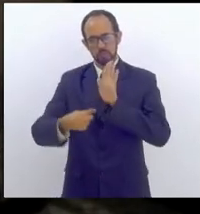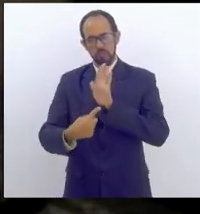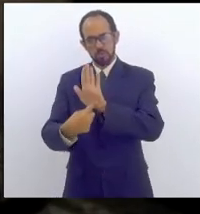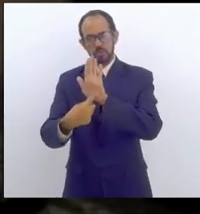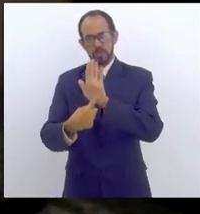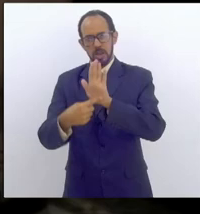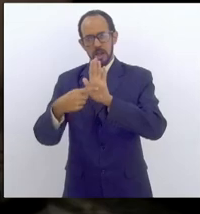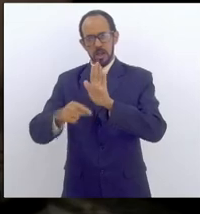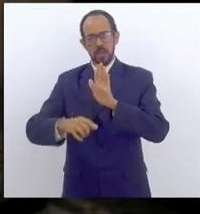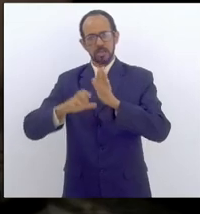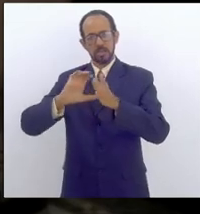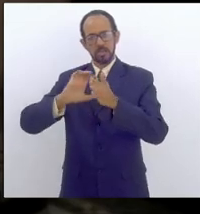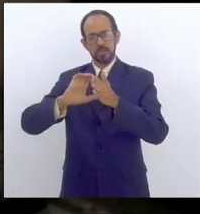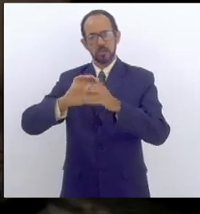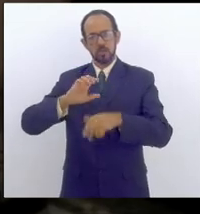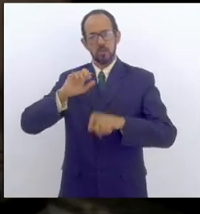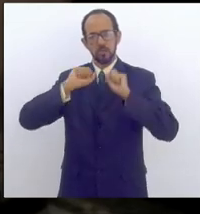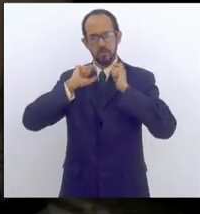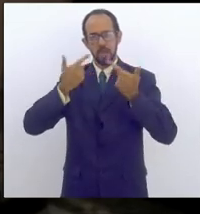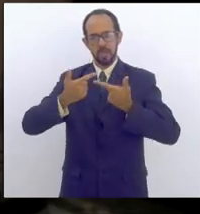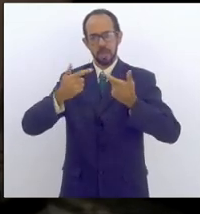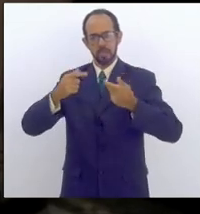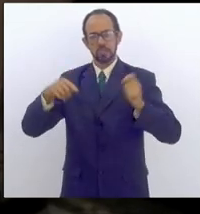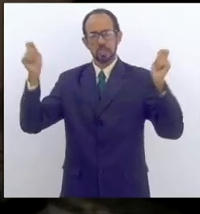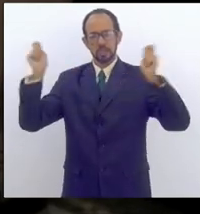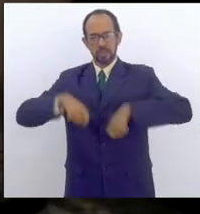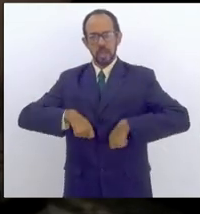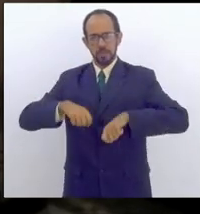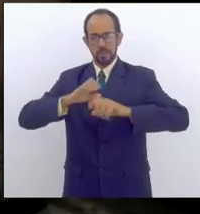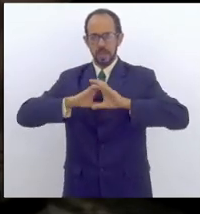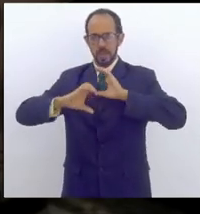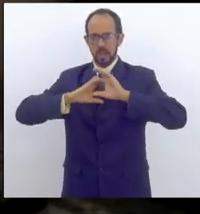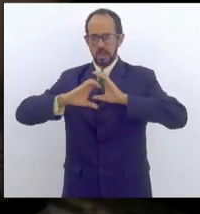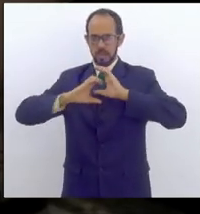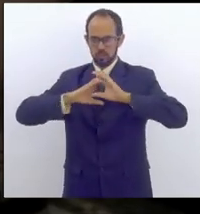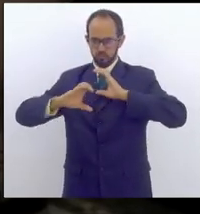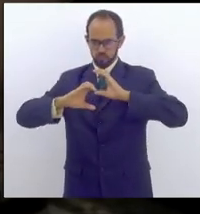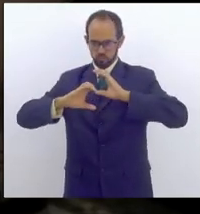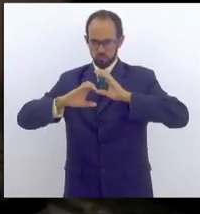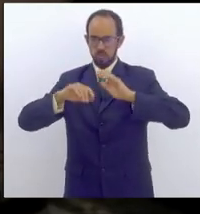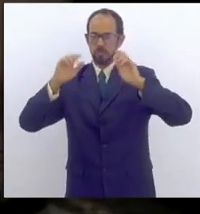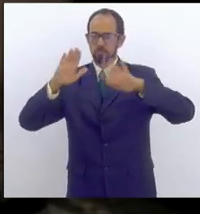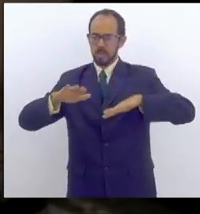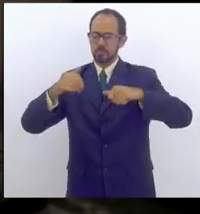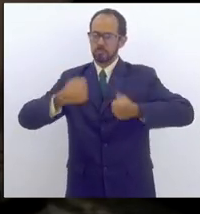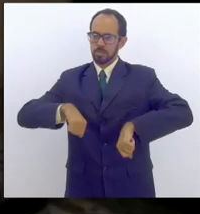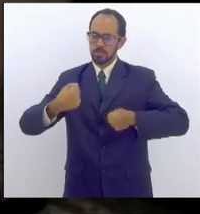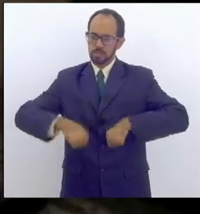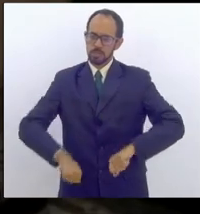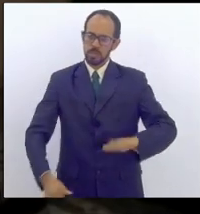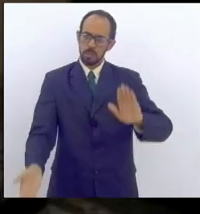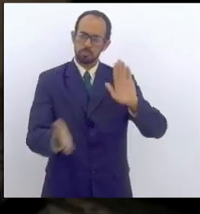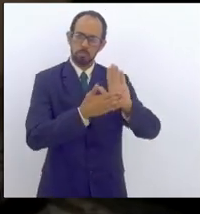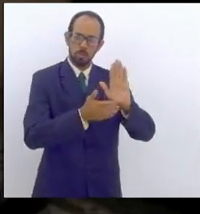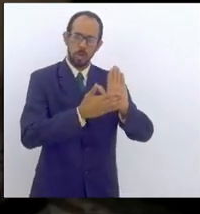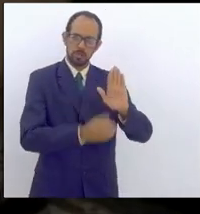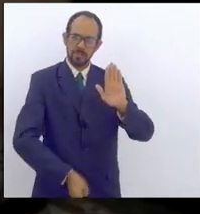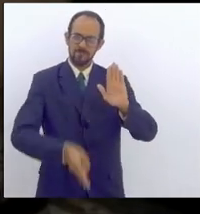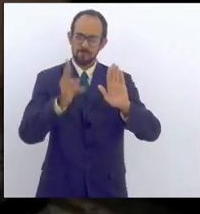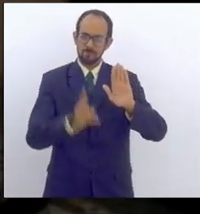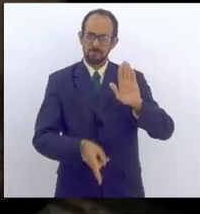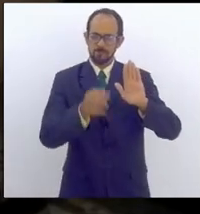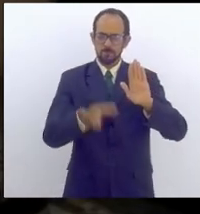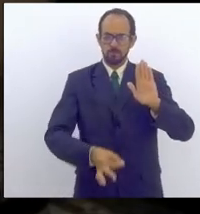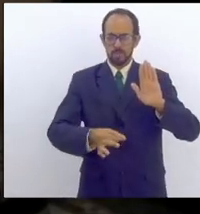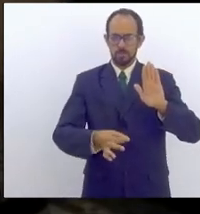parlamento há de se ter a capacidade de dialogar, mas tem que ter também firmeza de palavra e firmeza de propósito. Nesse sentido,